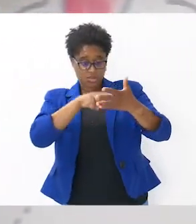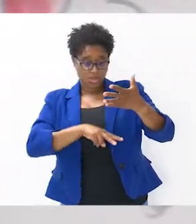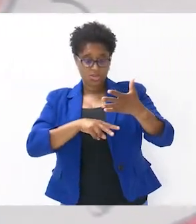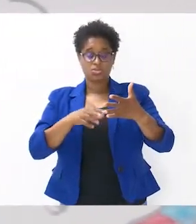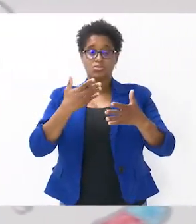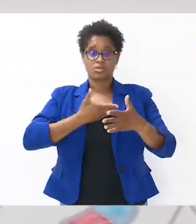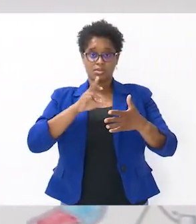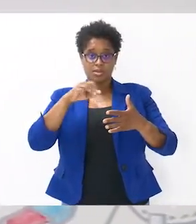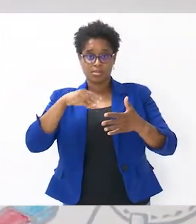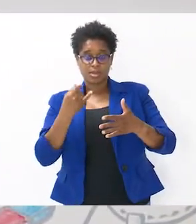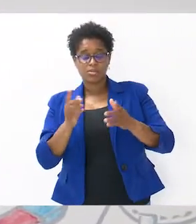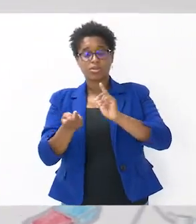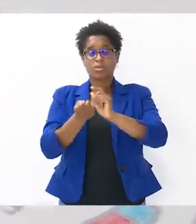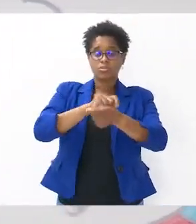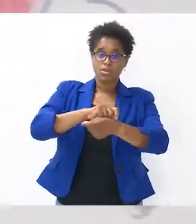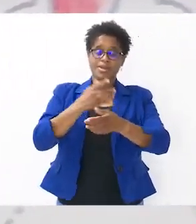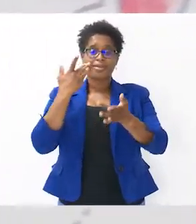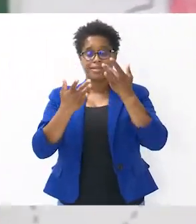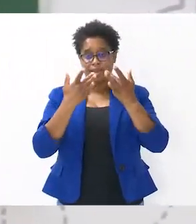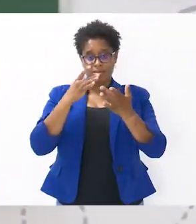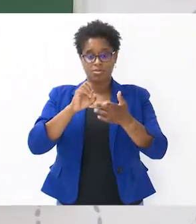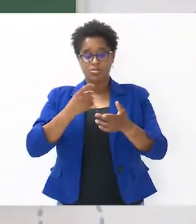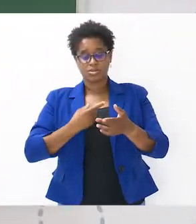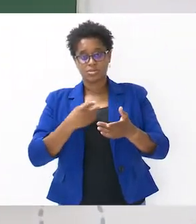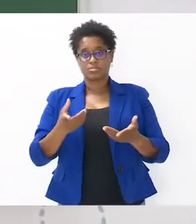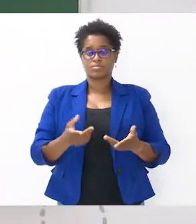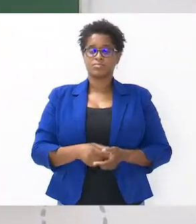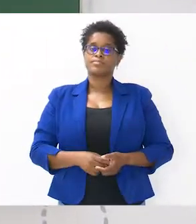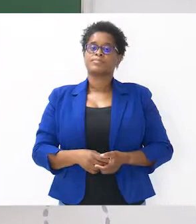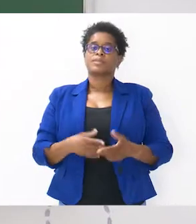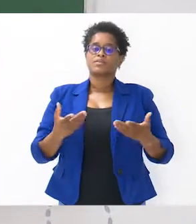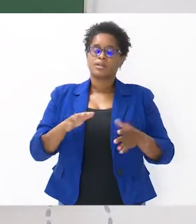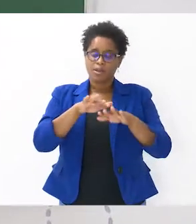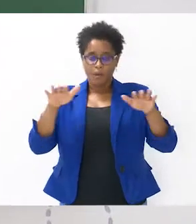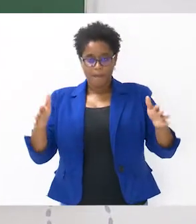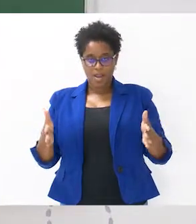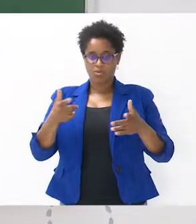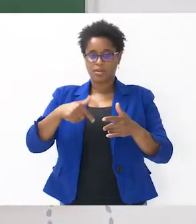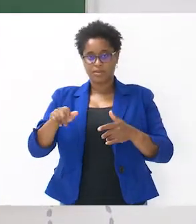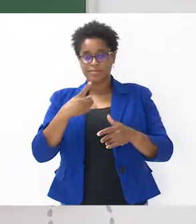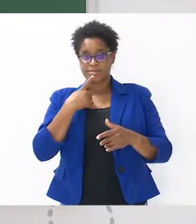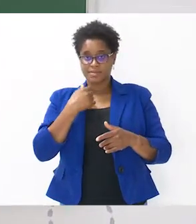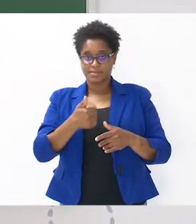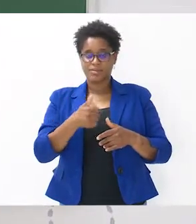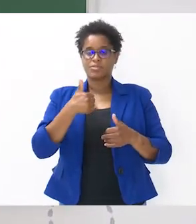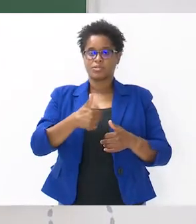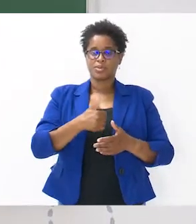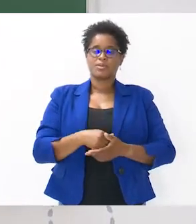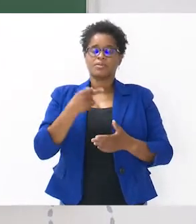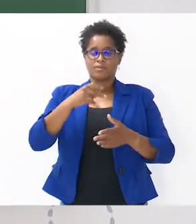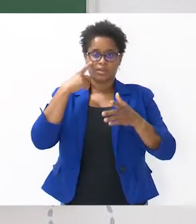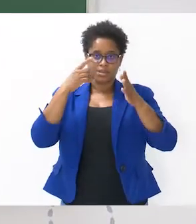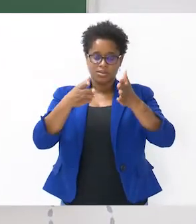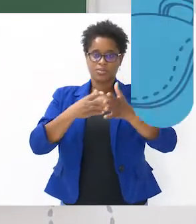dramático transformado em teatro, ou seja, levado ao palco. Perceberam? Muito bem,